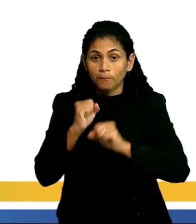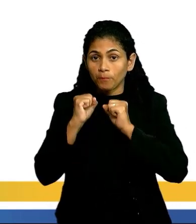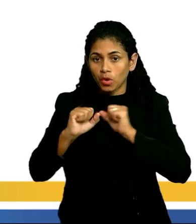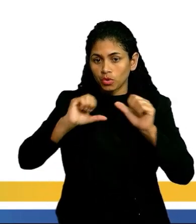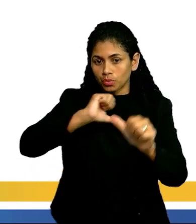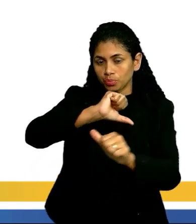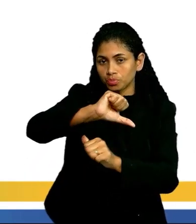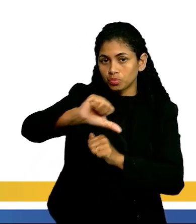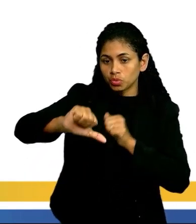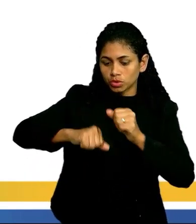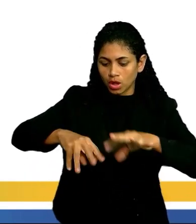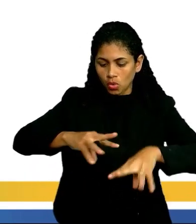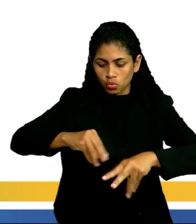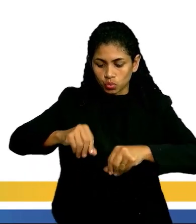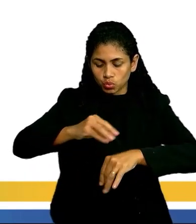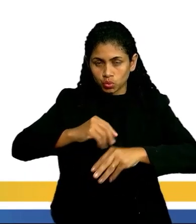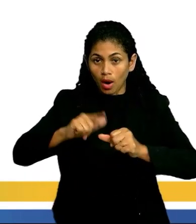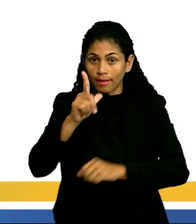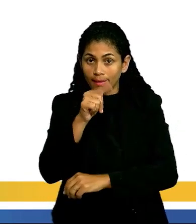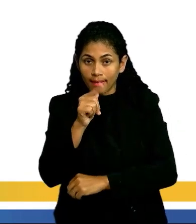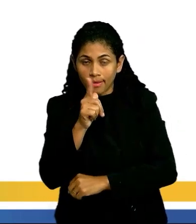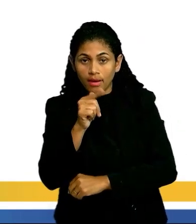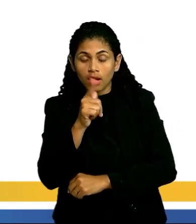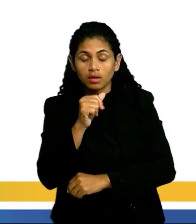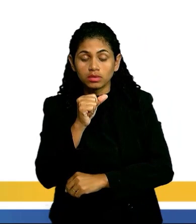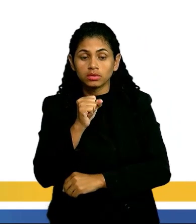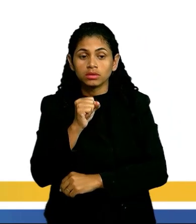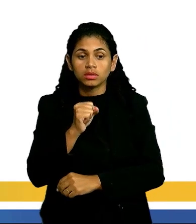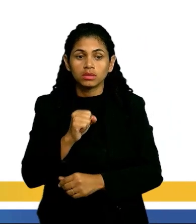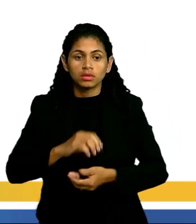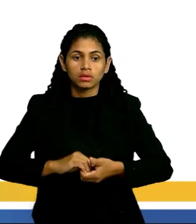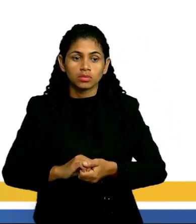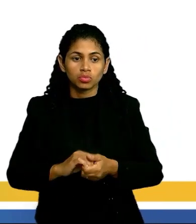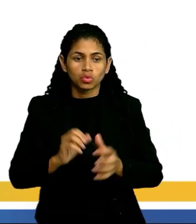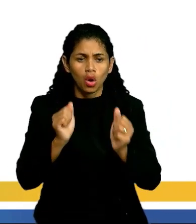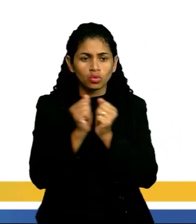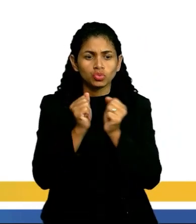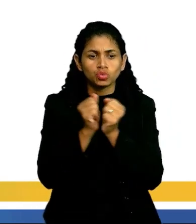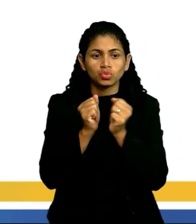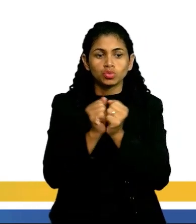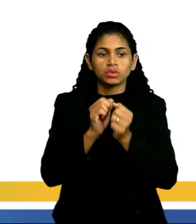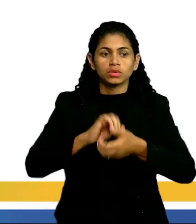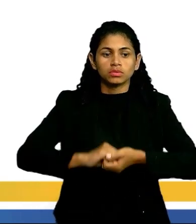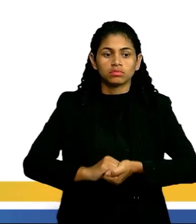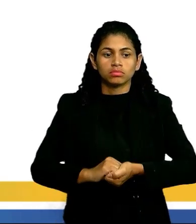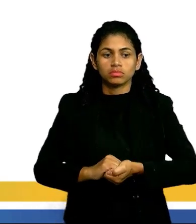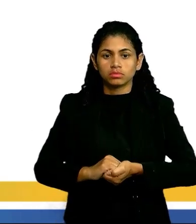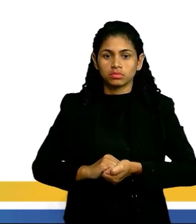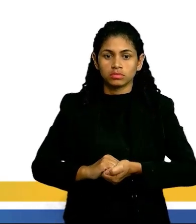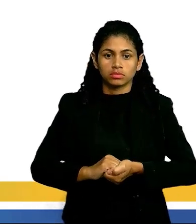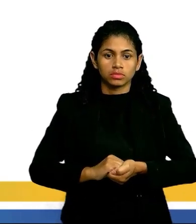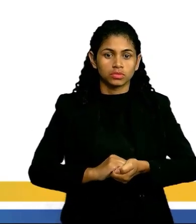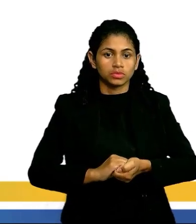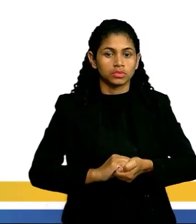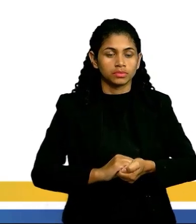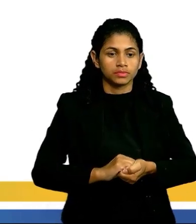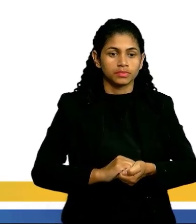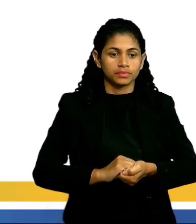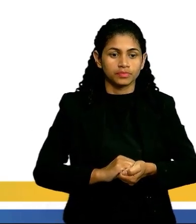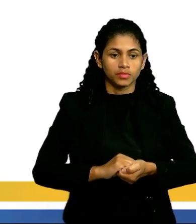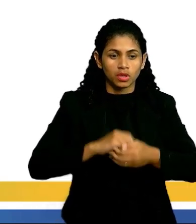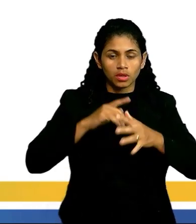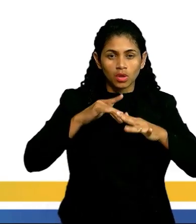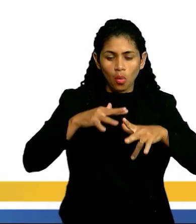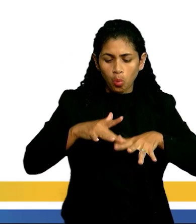pelo acúmulo de compostos nitrogenados, principalmente a forma mais oxidada, favorecendo a proliferação de algas e